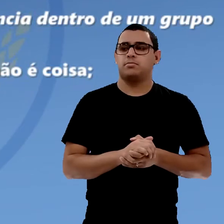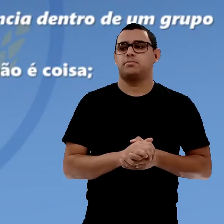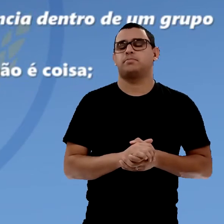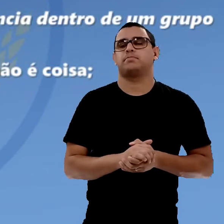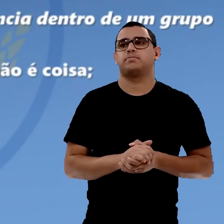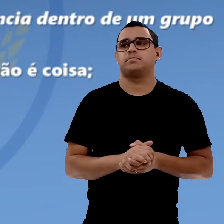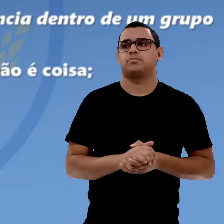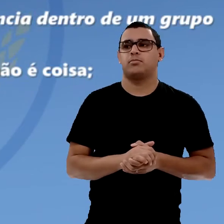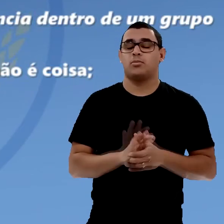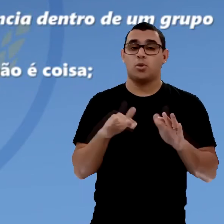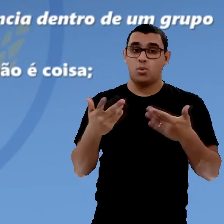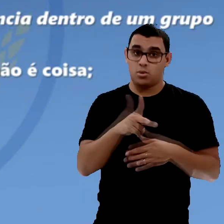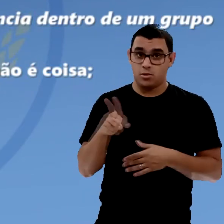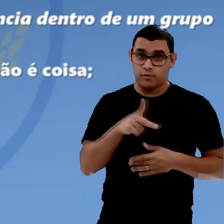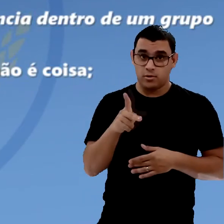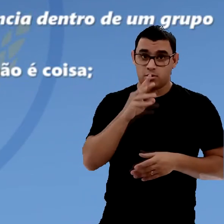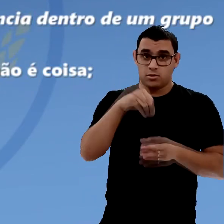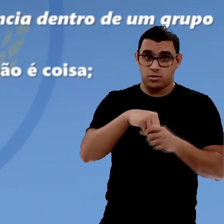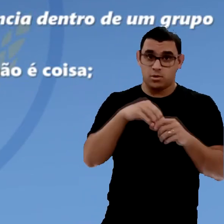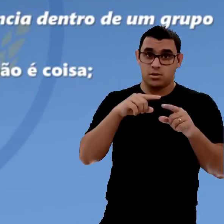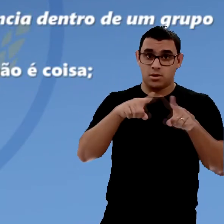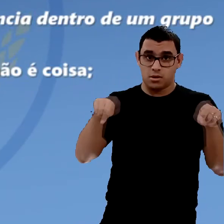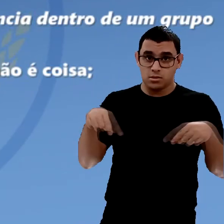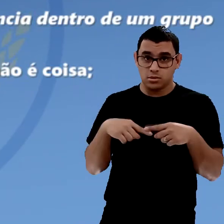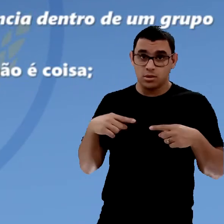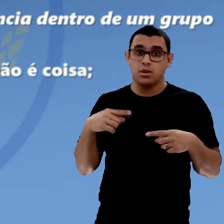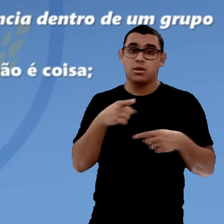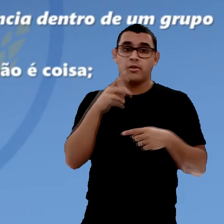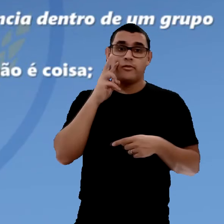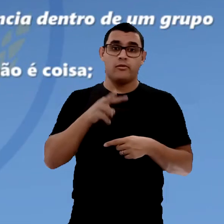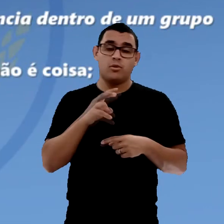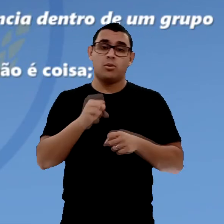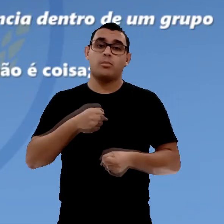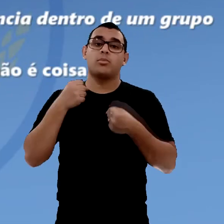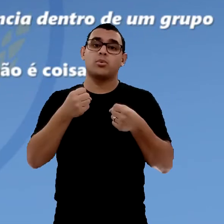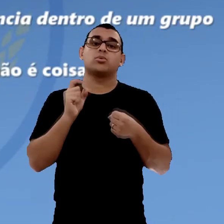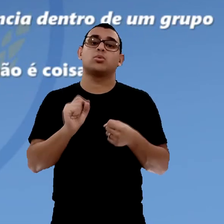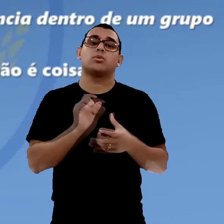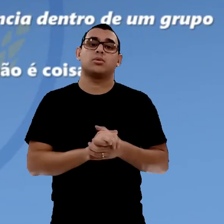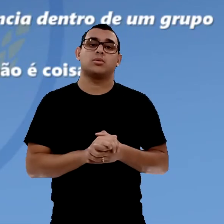exemplo, quando o professor está em sala de aula, ele exercita o poder de